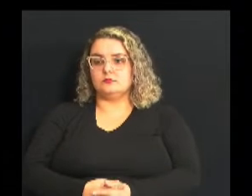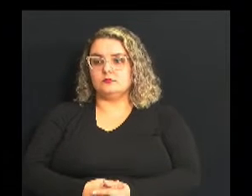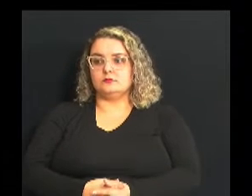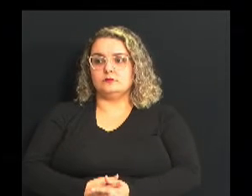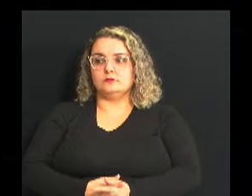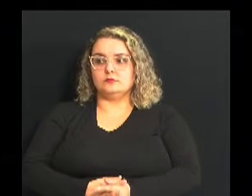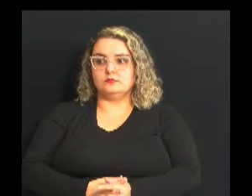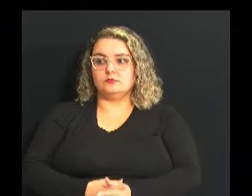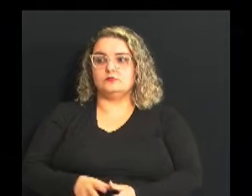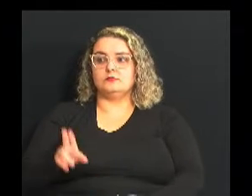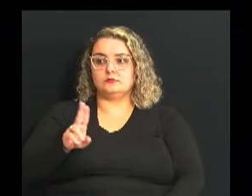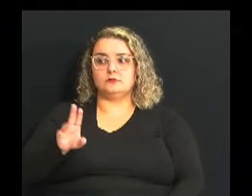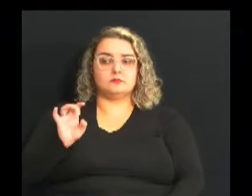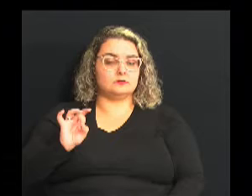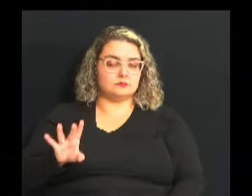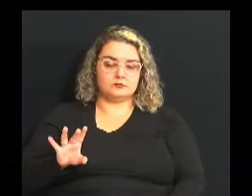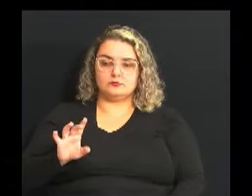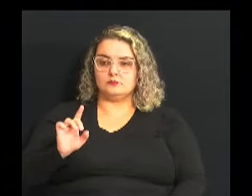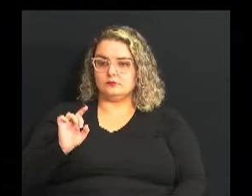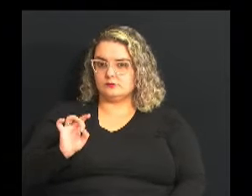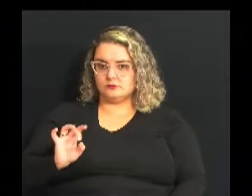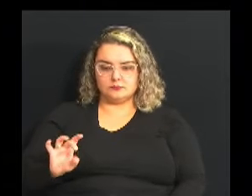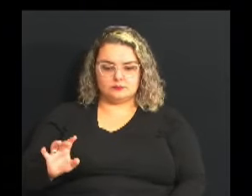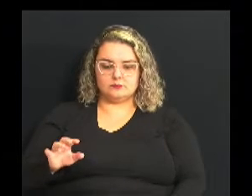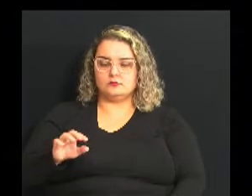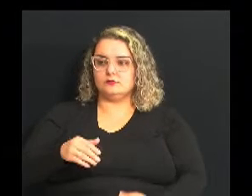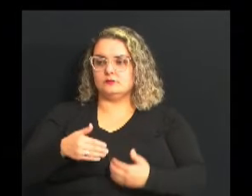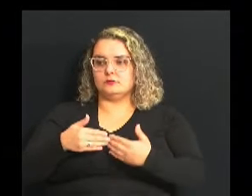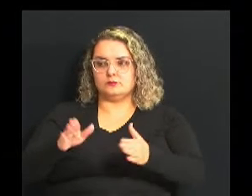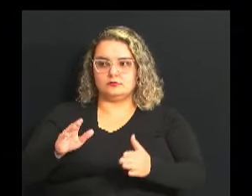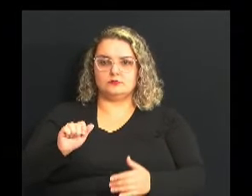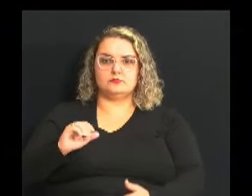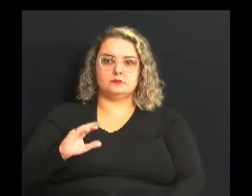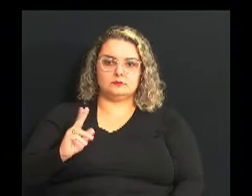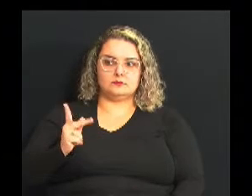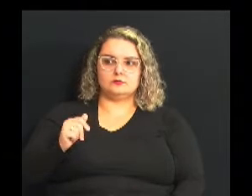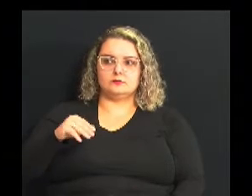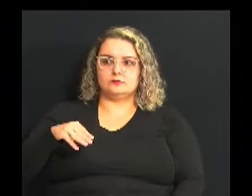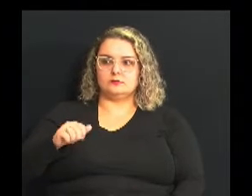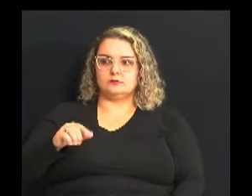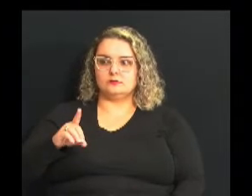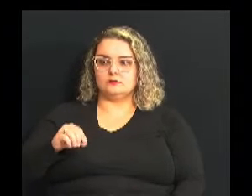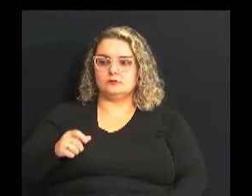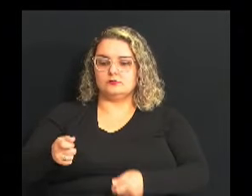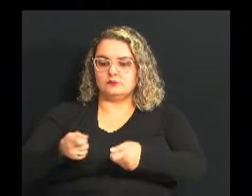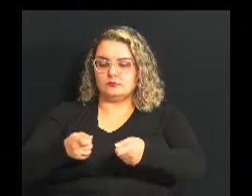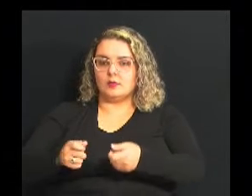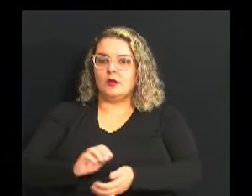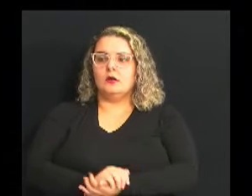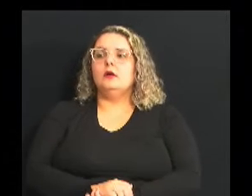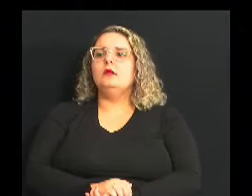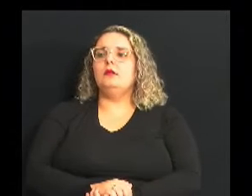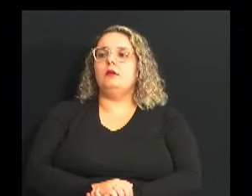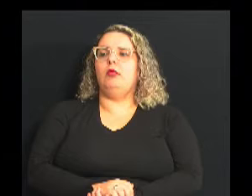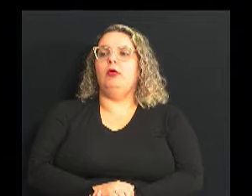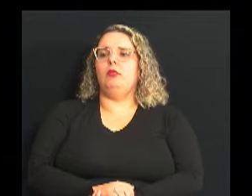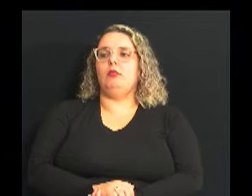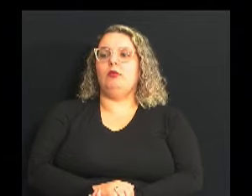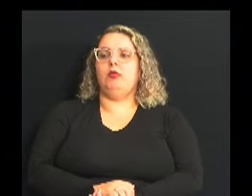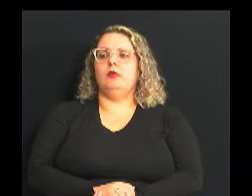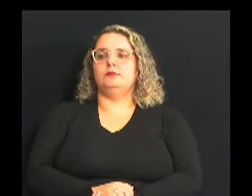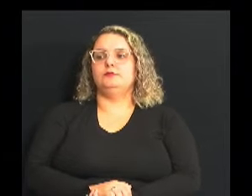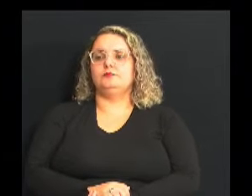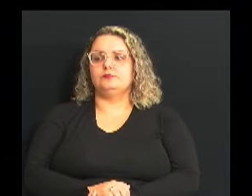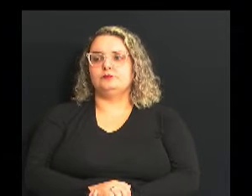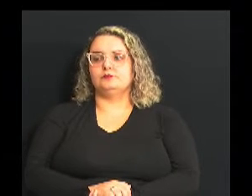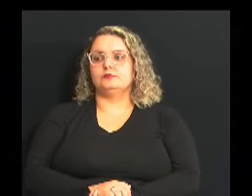era usado só para isso, né, só para abrir e controlar todo o fluxo do chamado. Só que uma